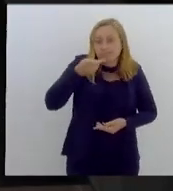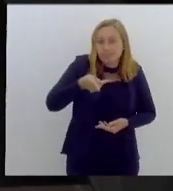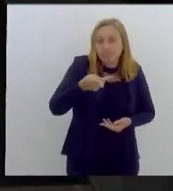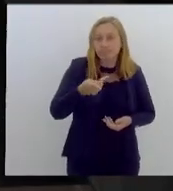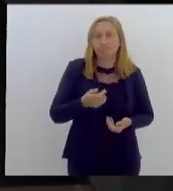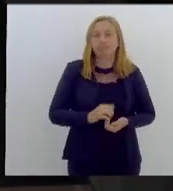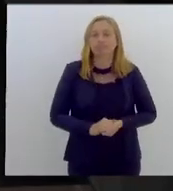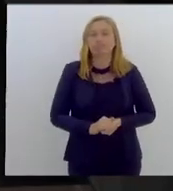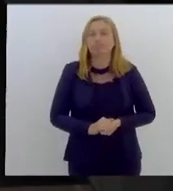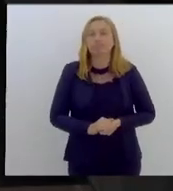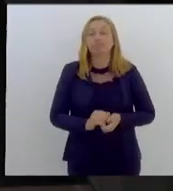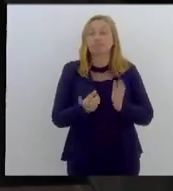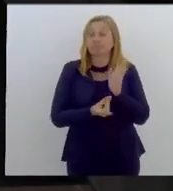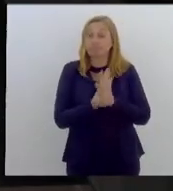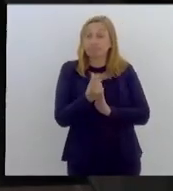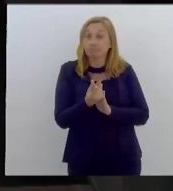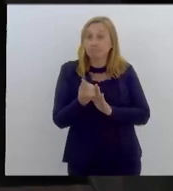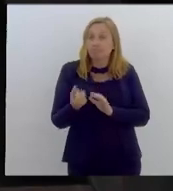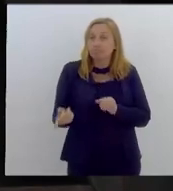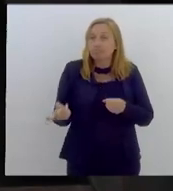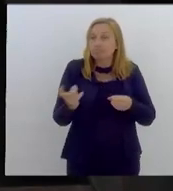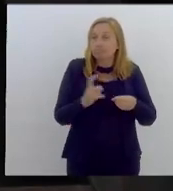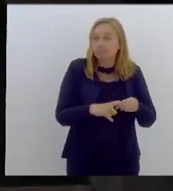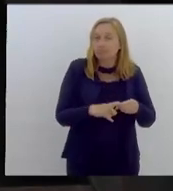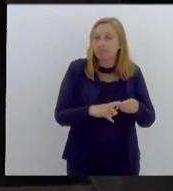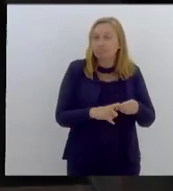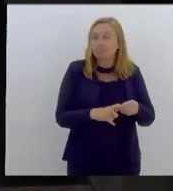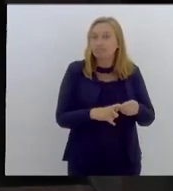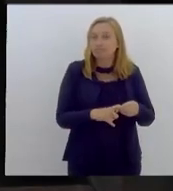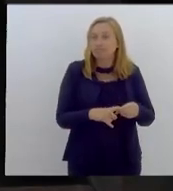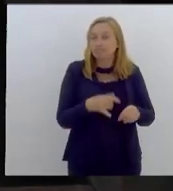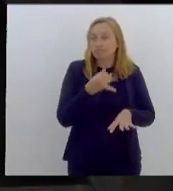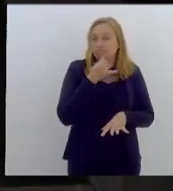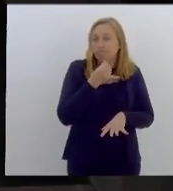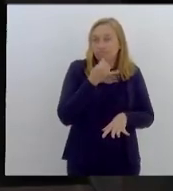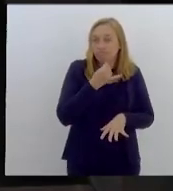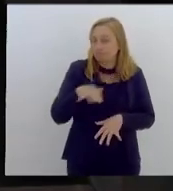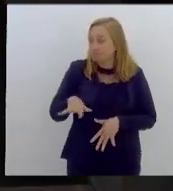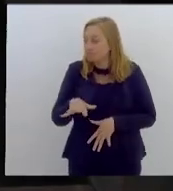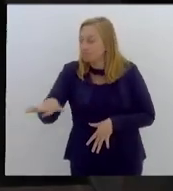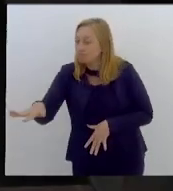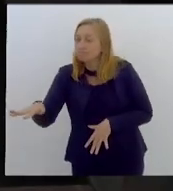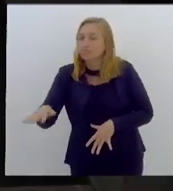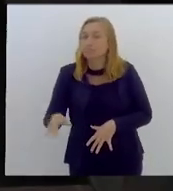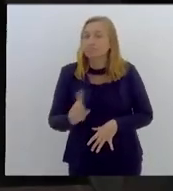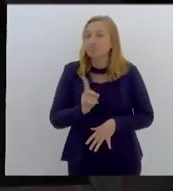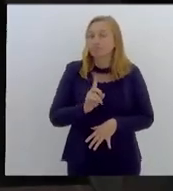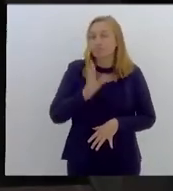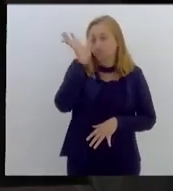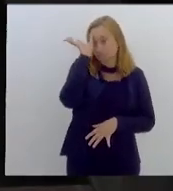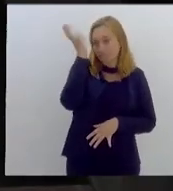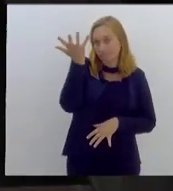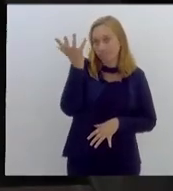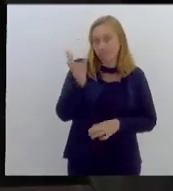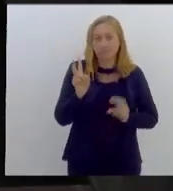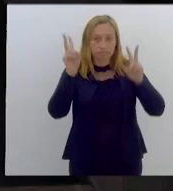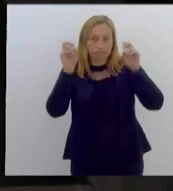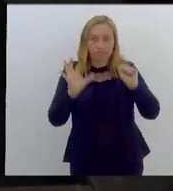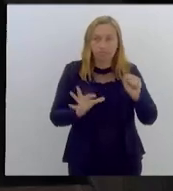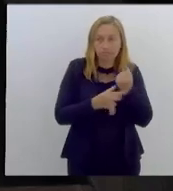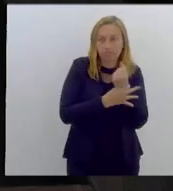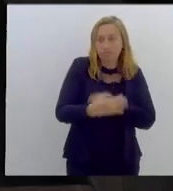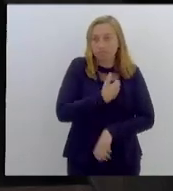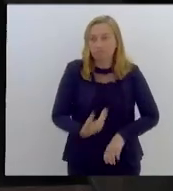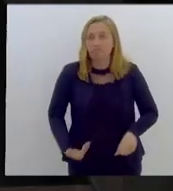que esse é o orçamento voltado para o terror nas favelas e nas periferias, e não para resolver a questão da segurança